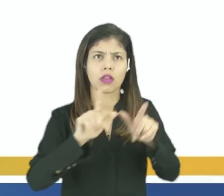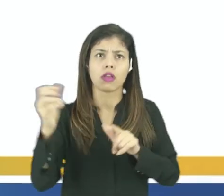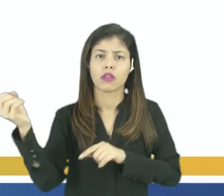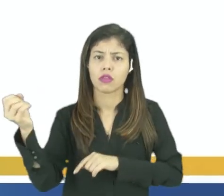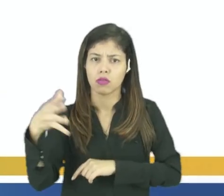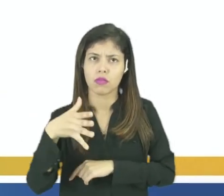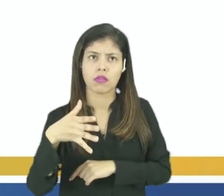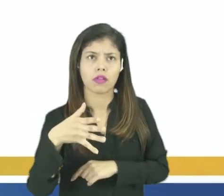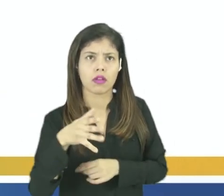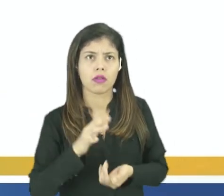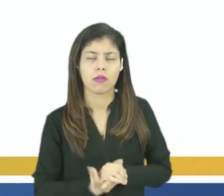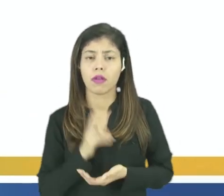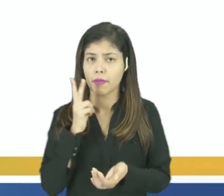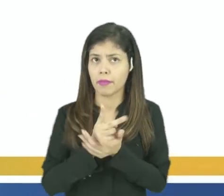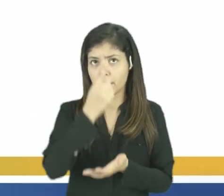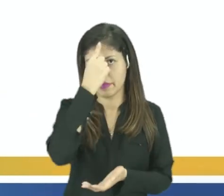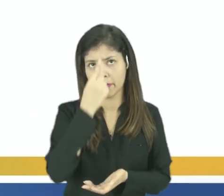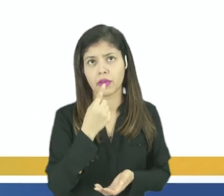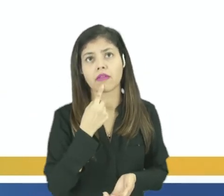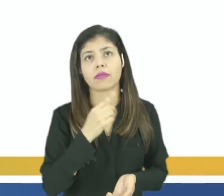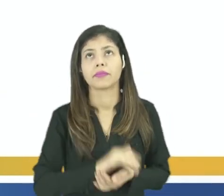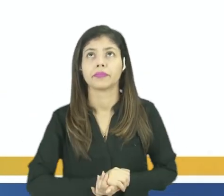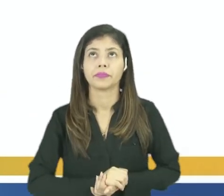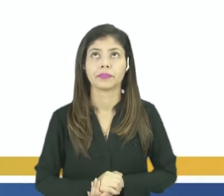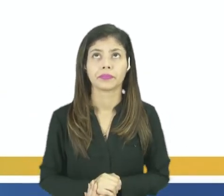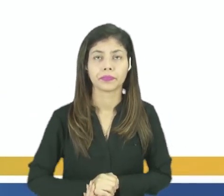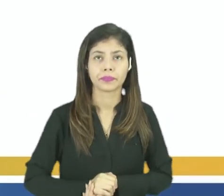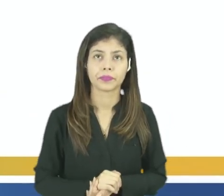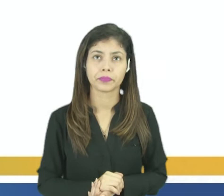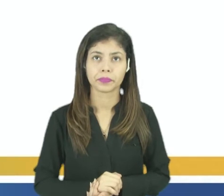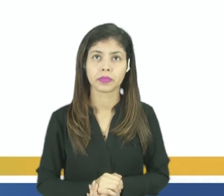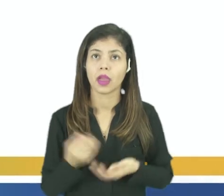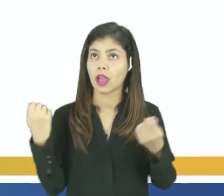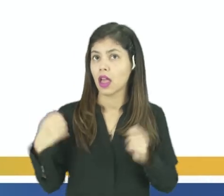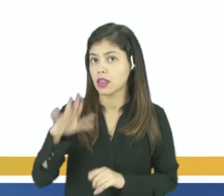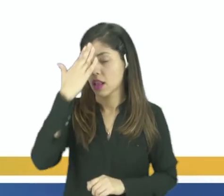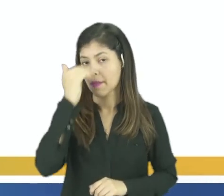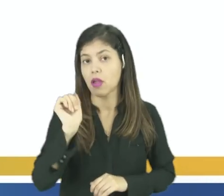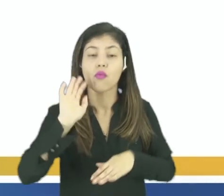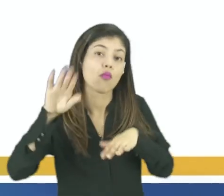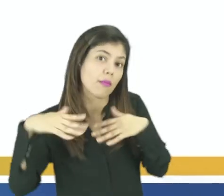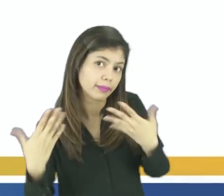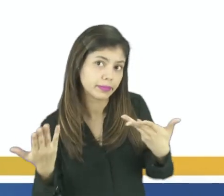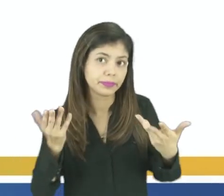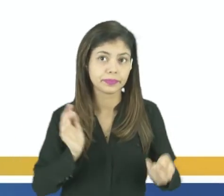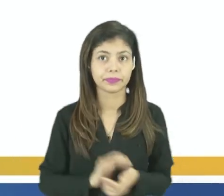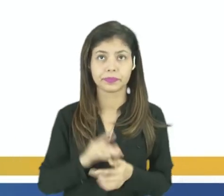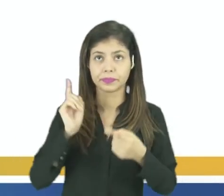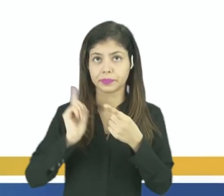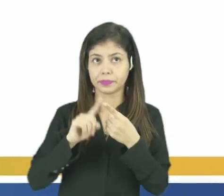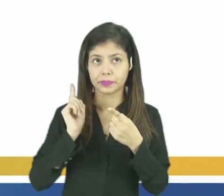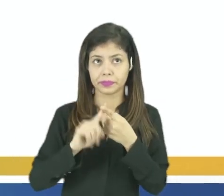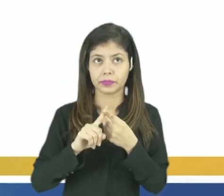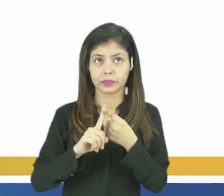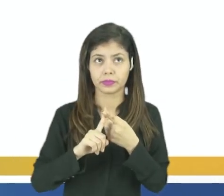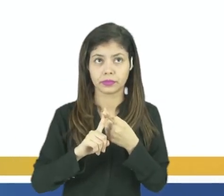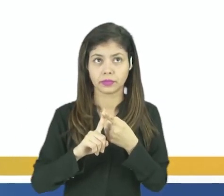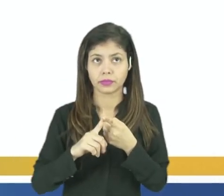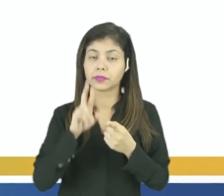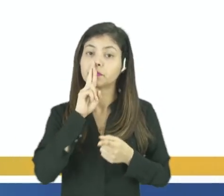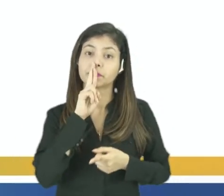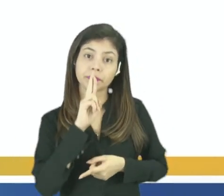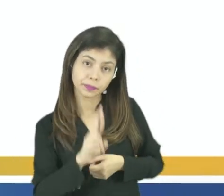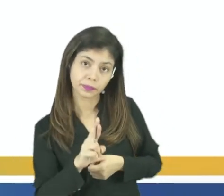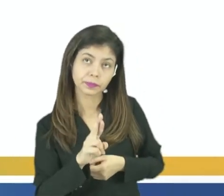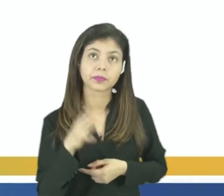usada em shampoo de criança, tá? Então, se você quiser gastar, brincadeira, não vai gastar o shampoo da irmãzinha, não. Então, vamos lá seguir aqui. O